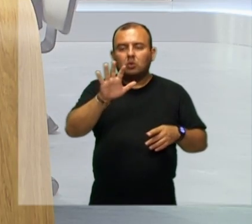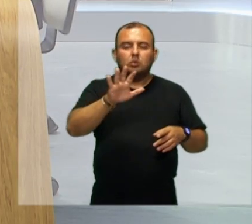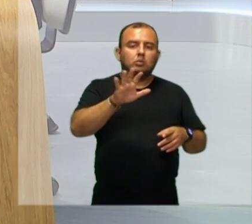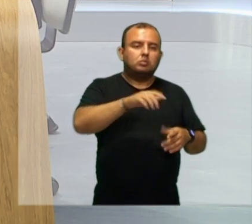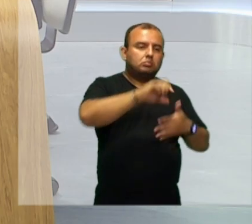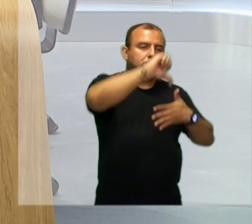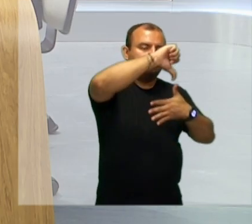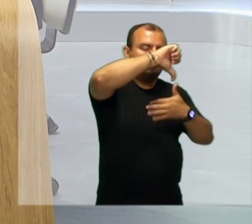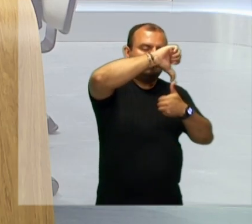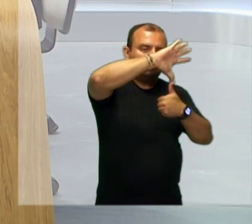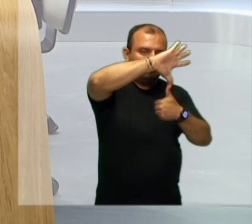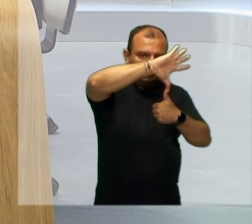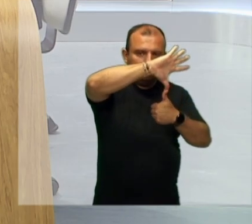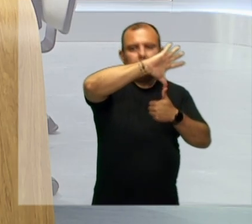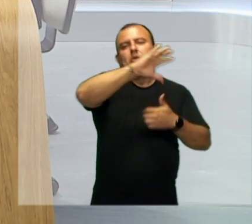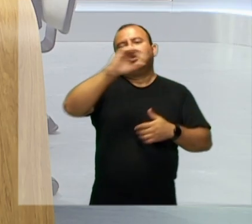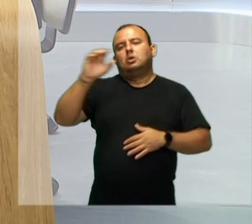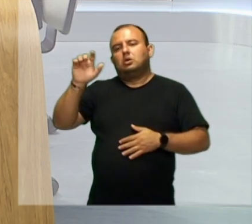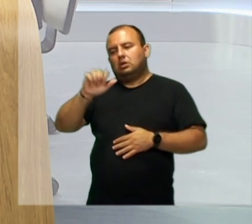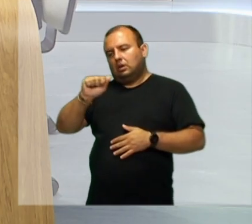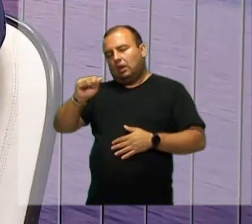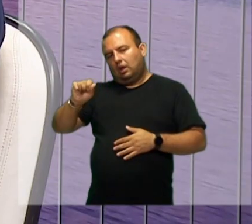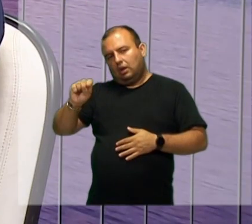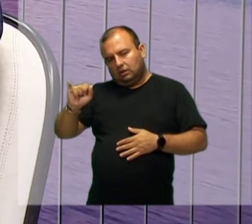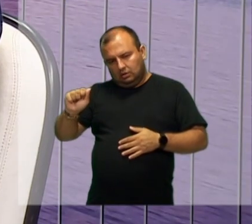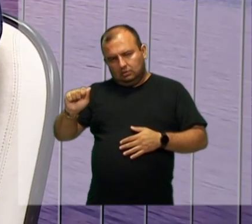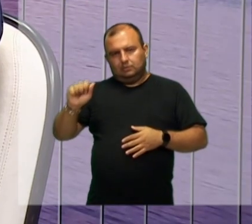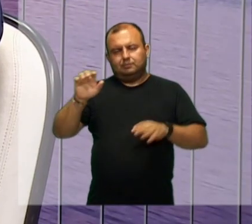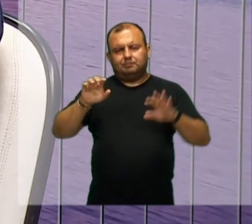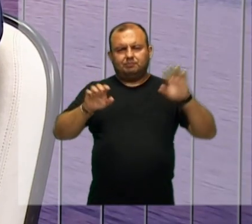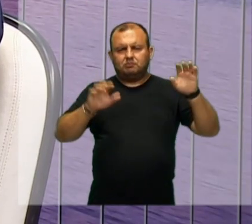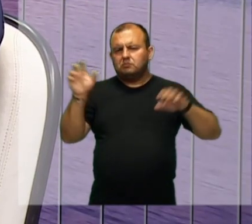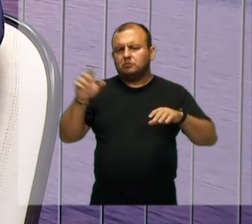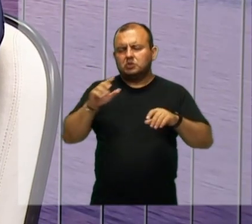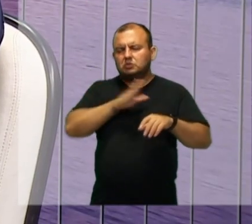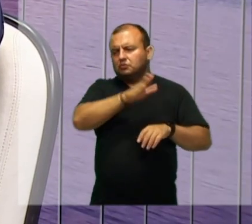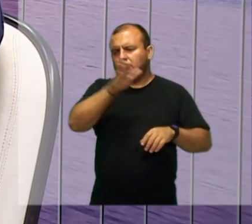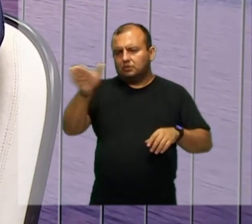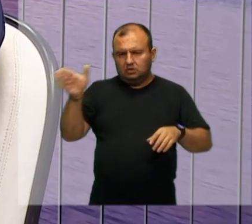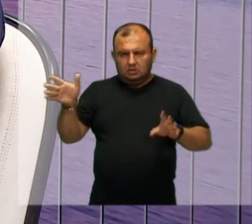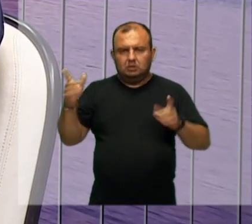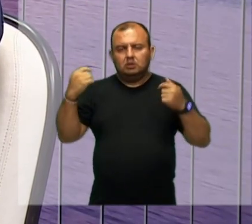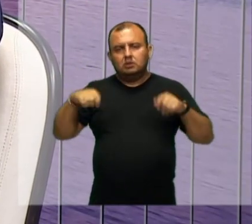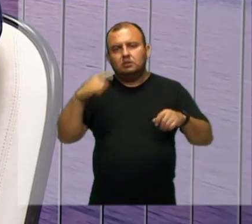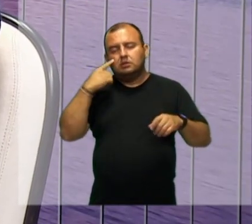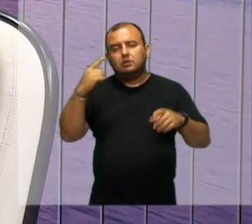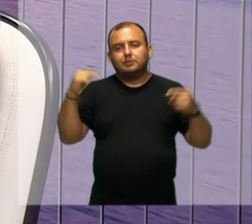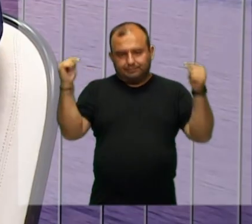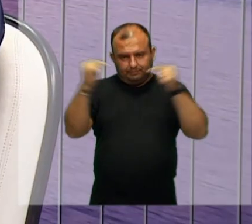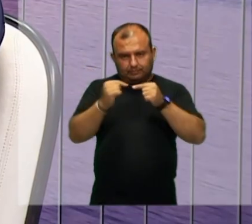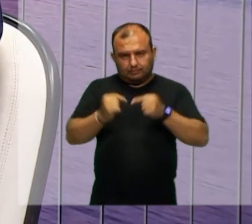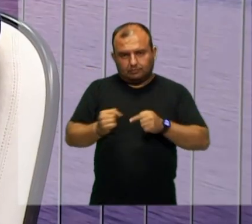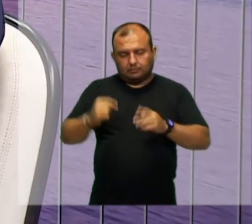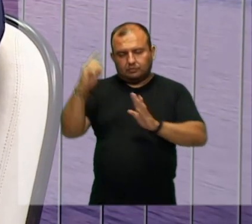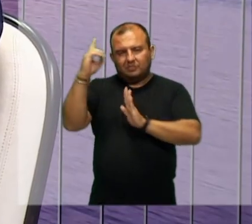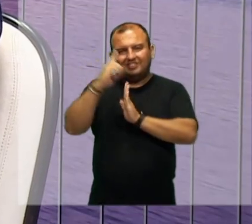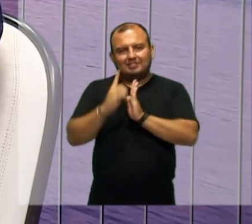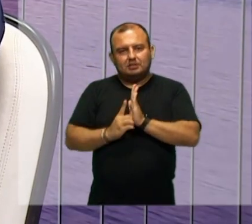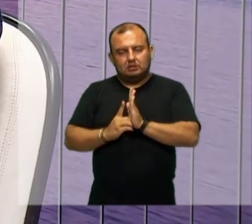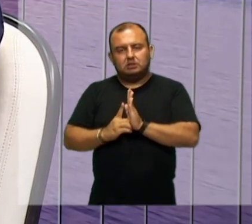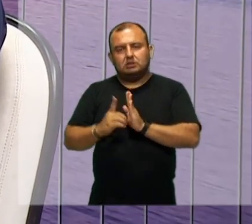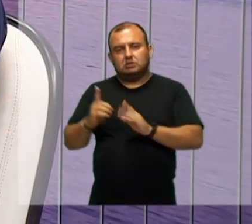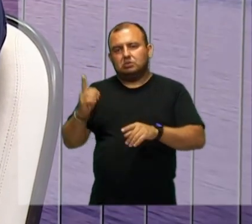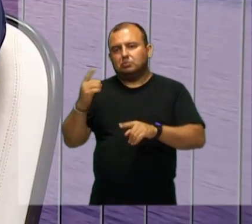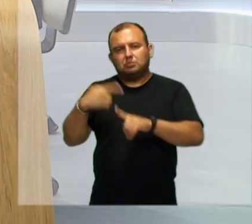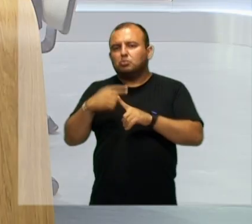Norte, Ásia, em qualquer lugar que o atleta vá, dentro desse parâmetro, ele é obrigado a se encaixar nessas diretrizes pela